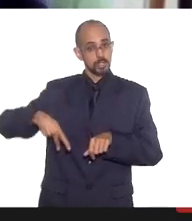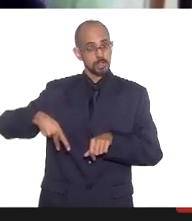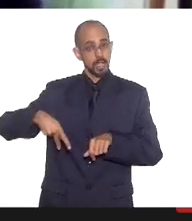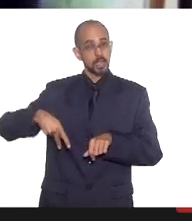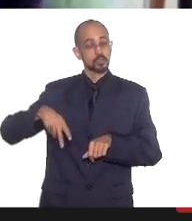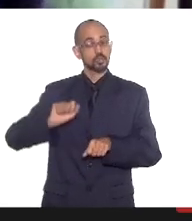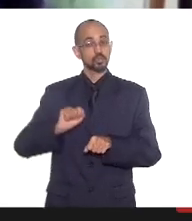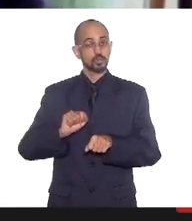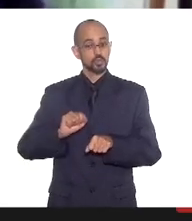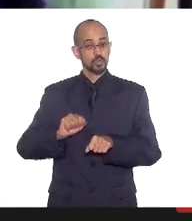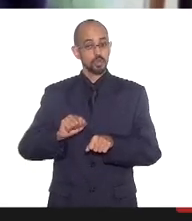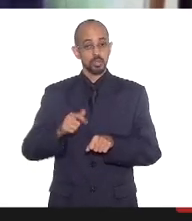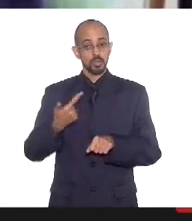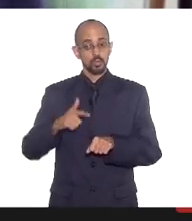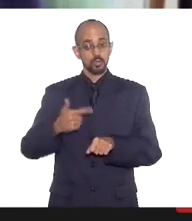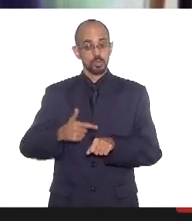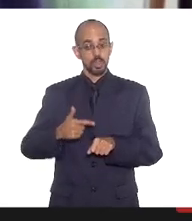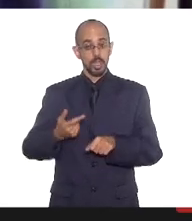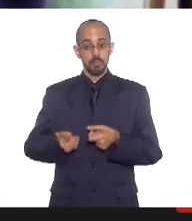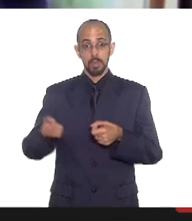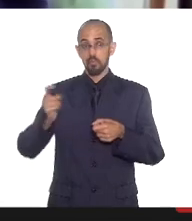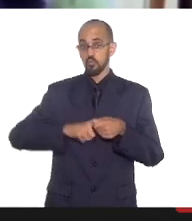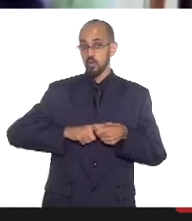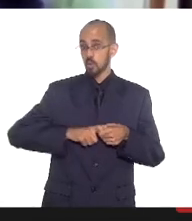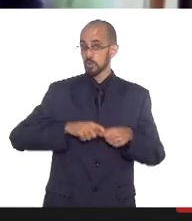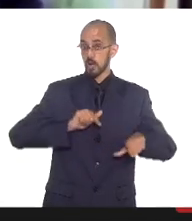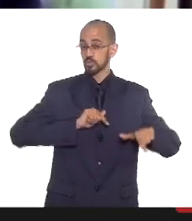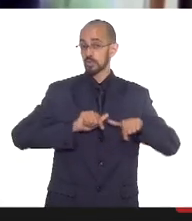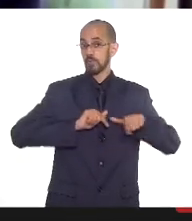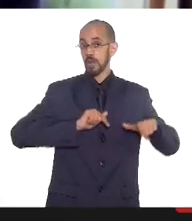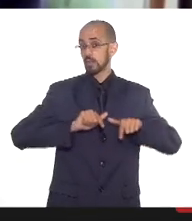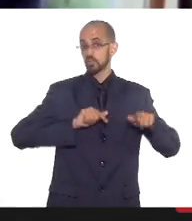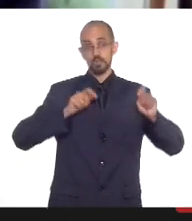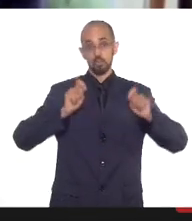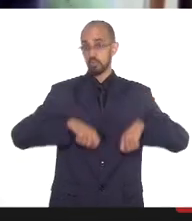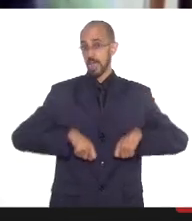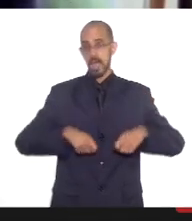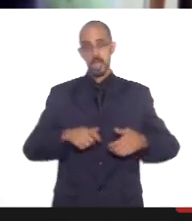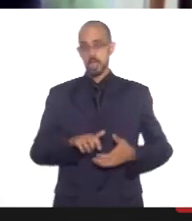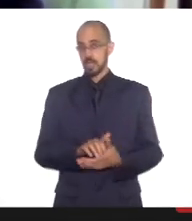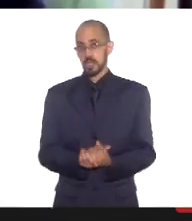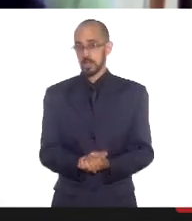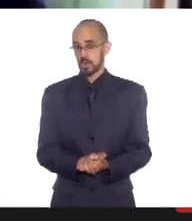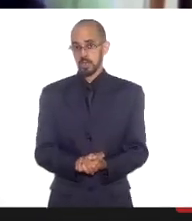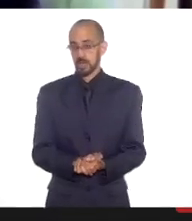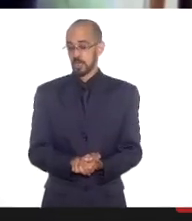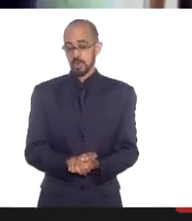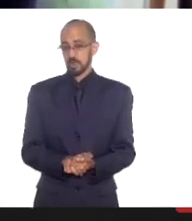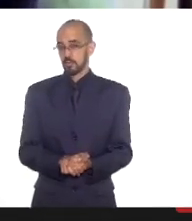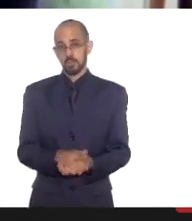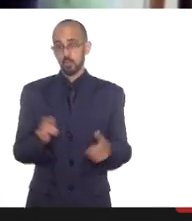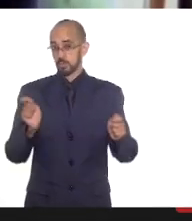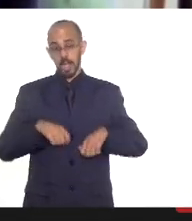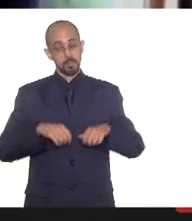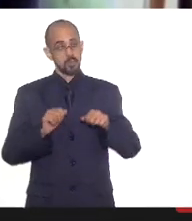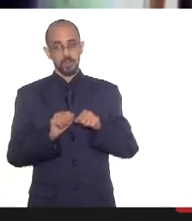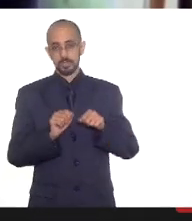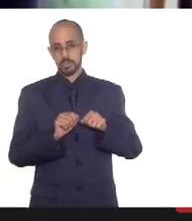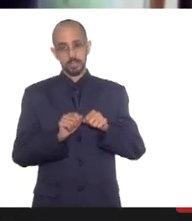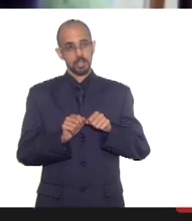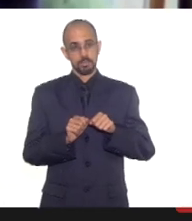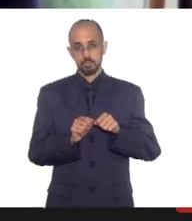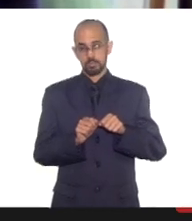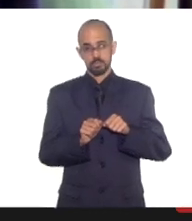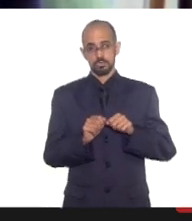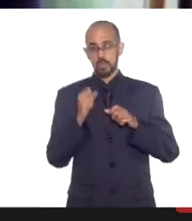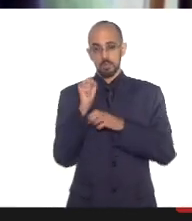são recuperados olho dos serviços públicos para retornar às suas o tempero tem como fazer isso você